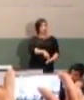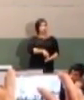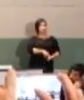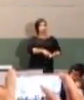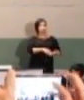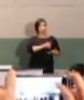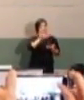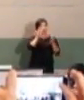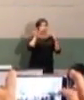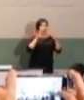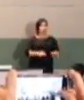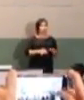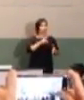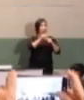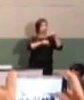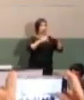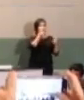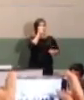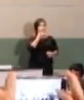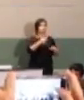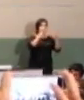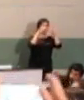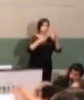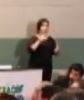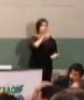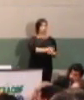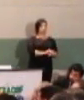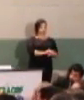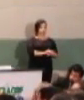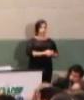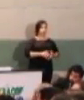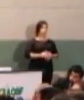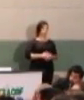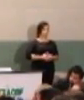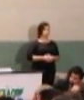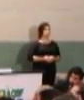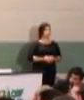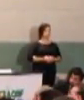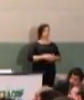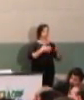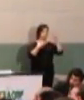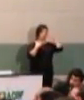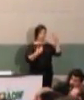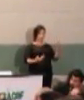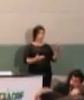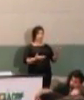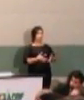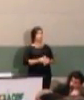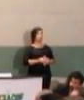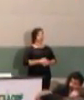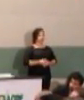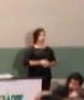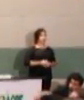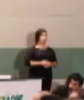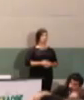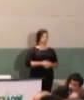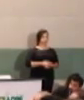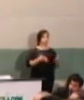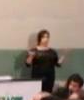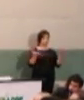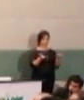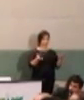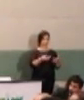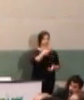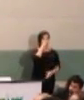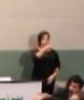eficiência. Muito obrigada, candidato. O próximo candidato, na terceira parte do nosso debate, é